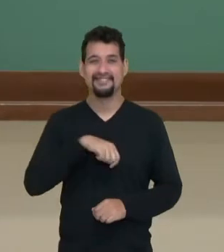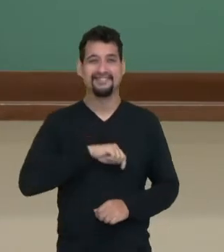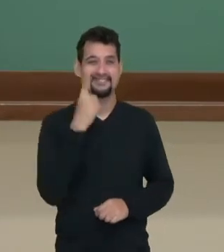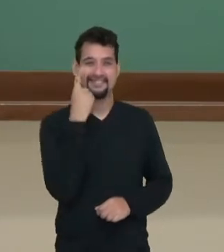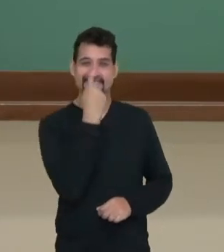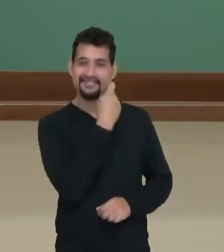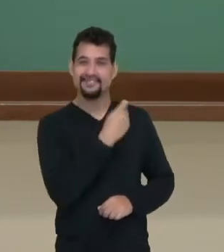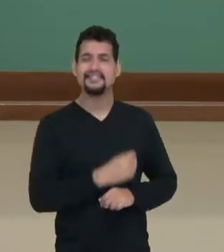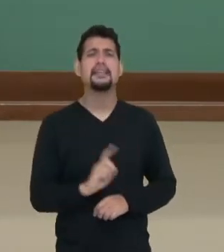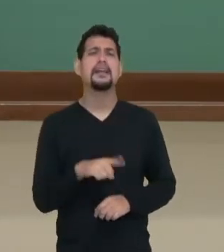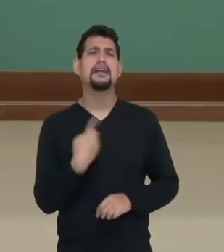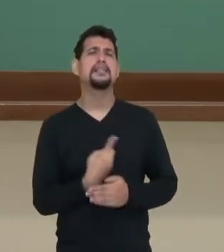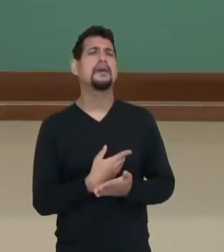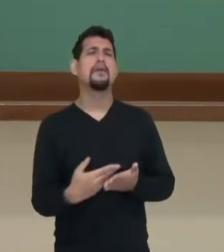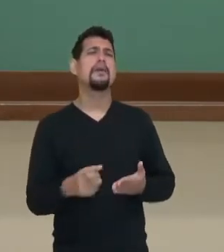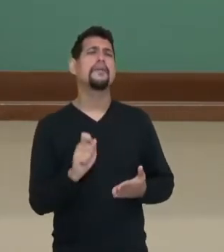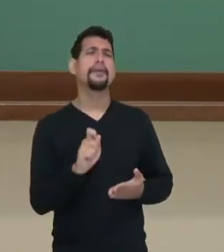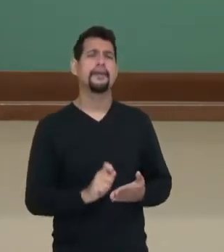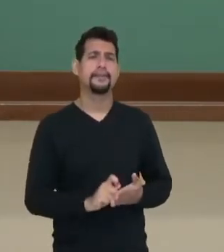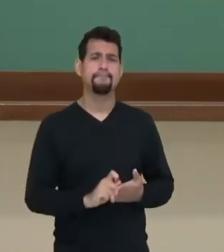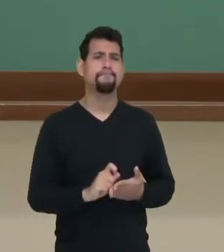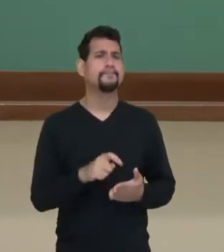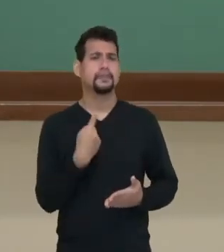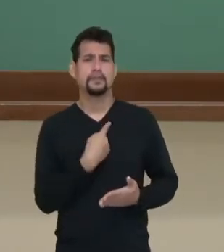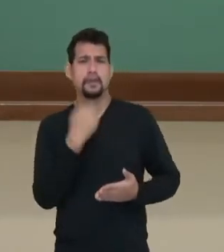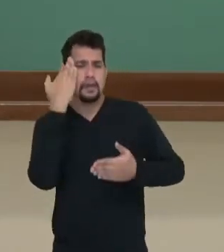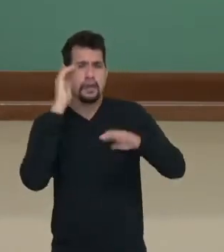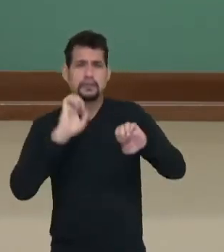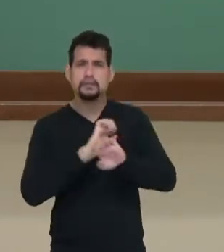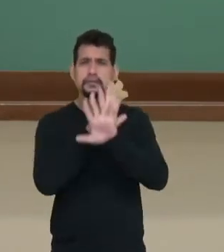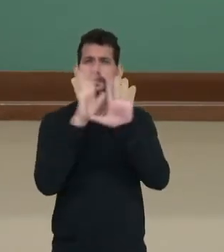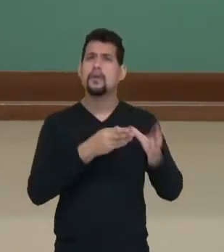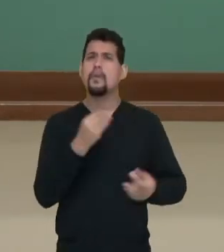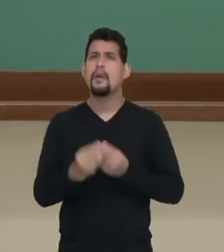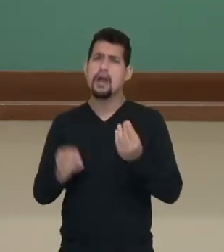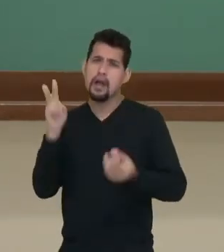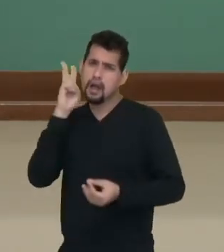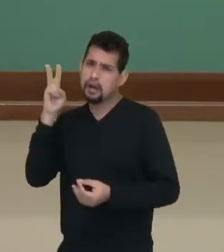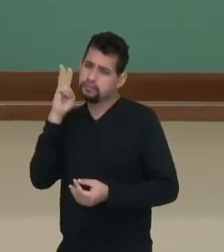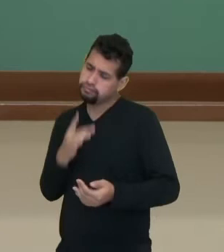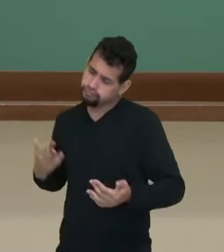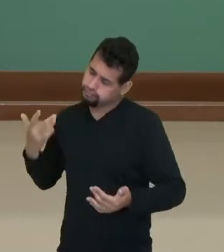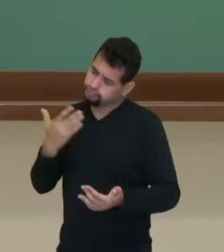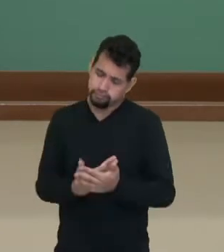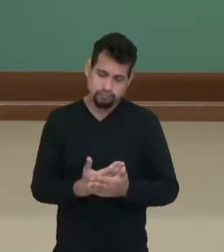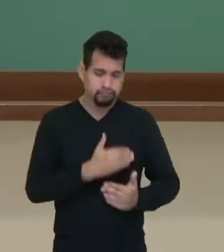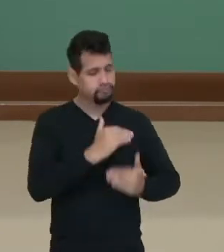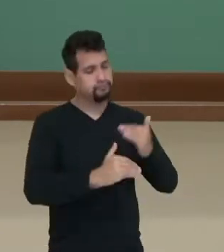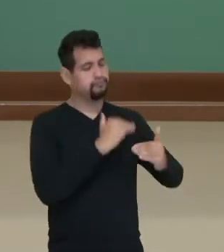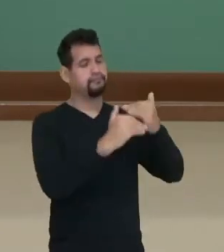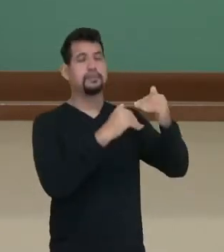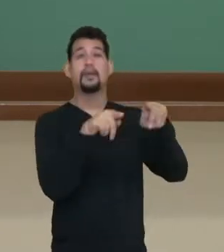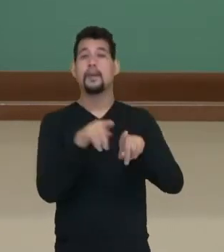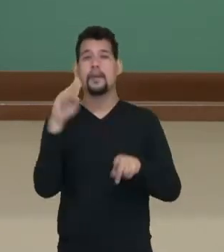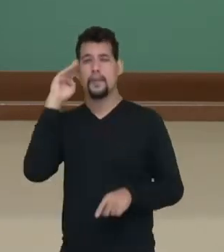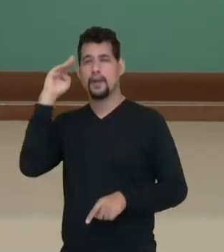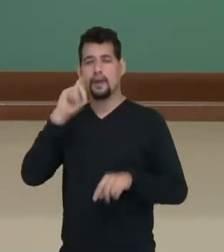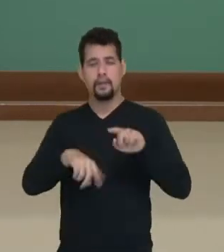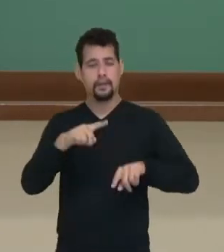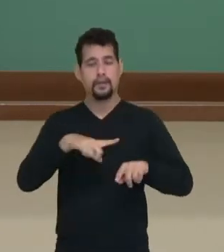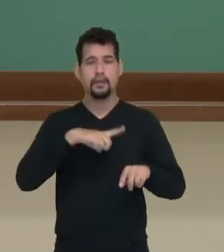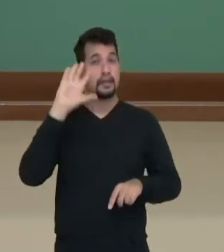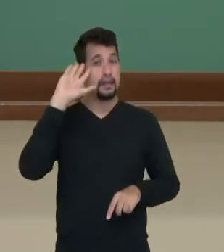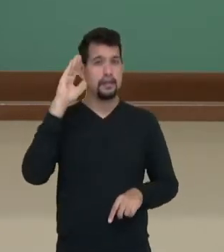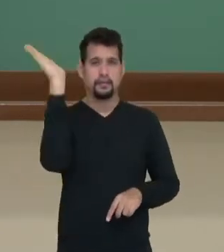bem. Então vamos aqui então a entender então um pouco mais sobre a história, né, a evolução aí e os principais produtos que o Brasil